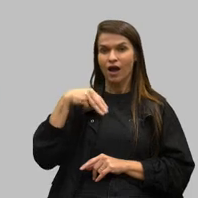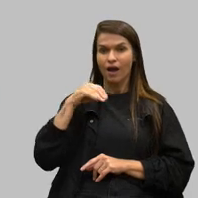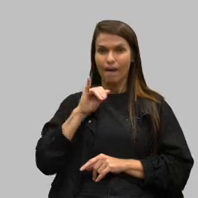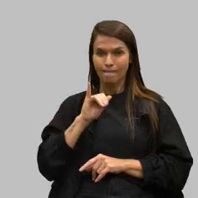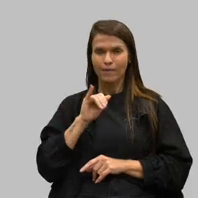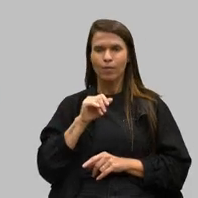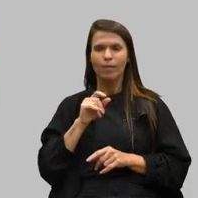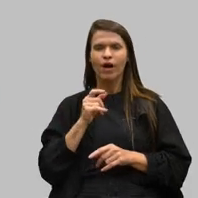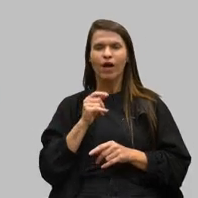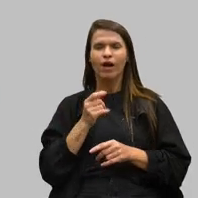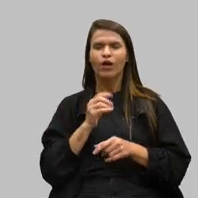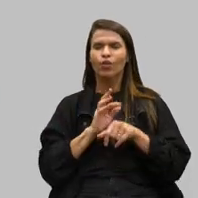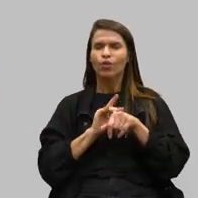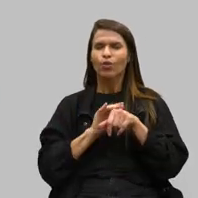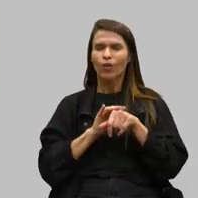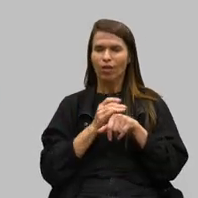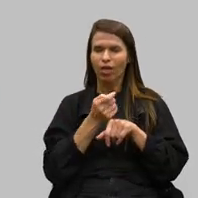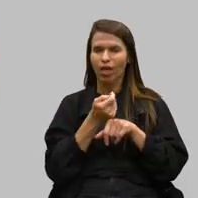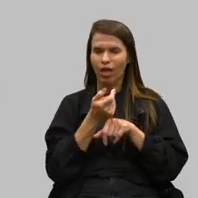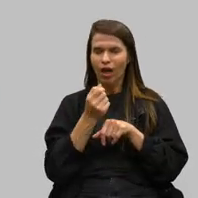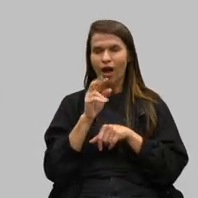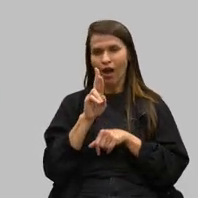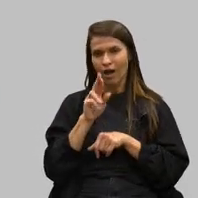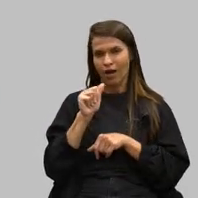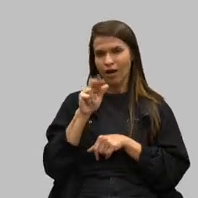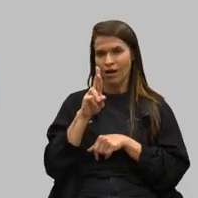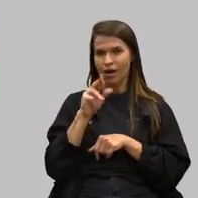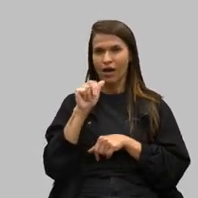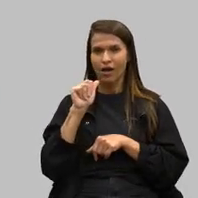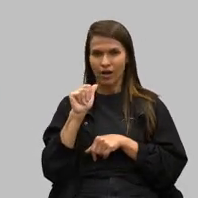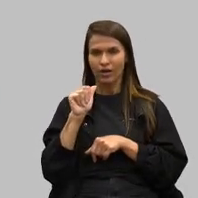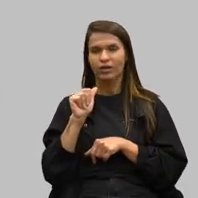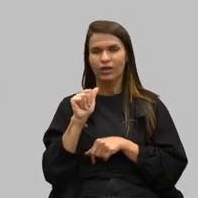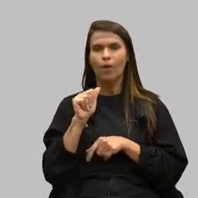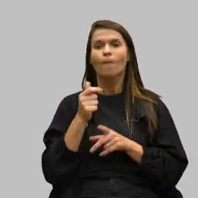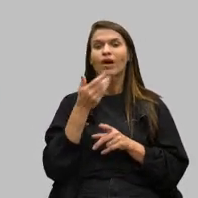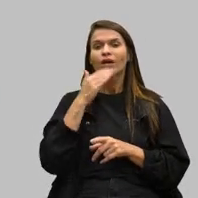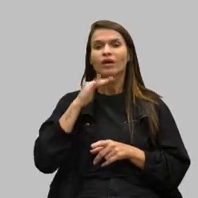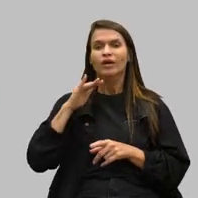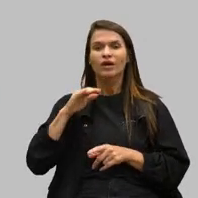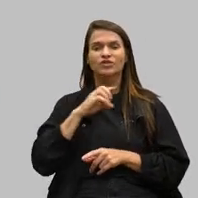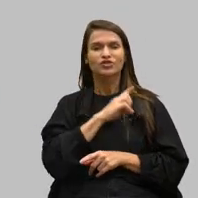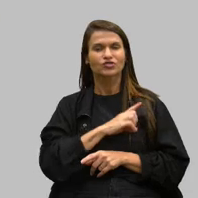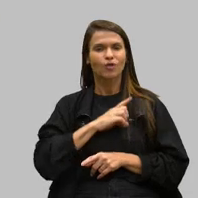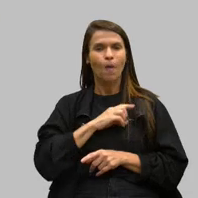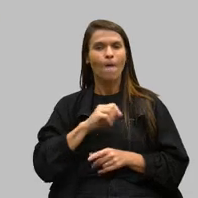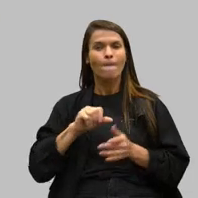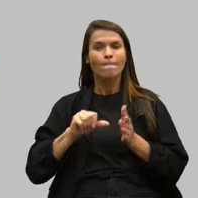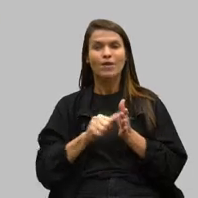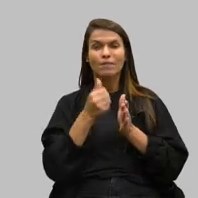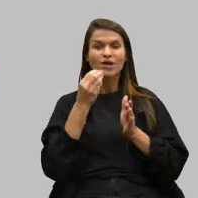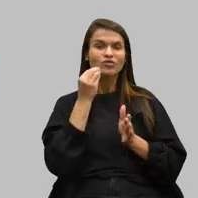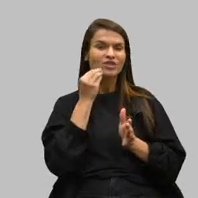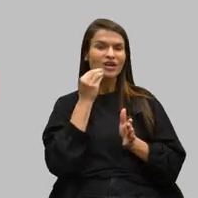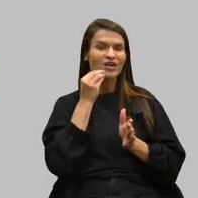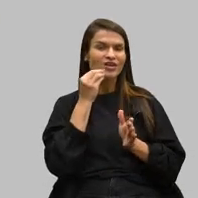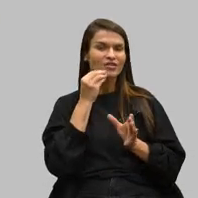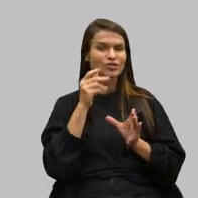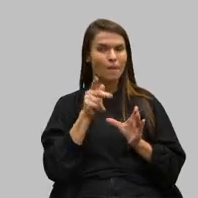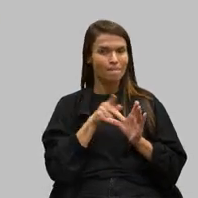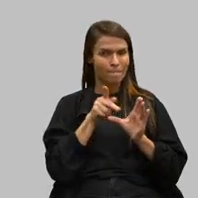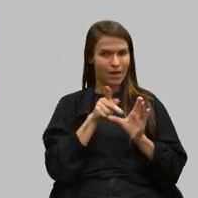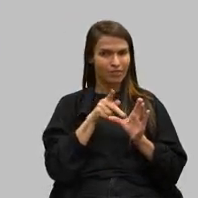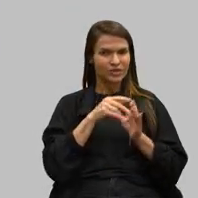E aí eu vou te complementar, secretário. Primeiro, a criança de Divinópolis, o primeiro teste feito pela Secretaria de